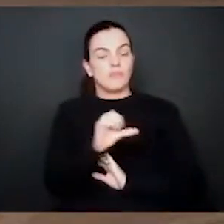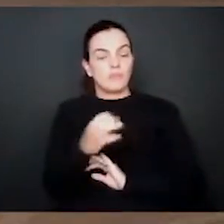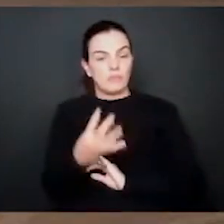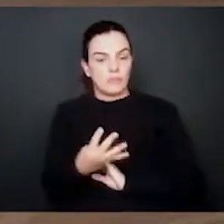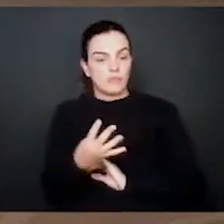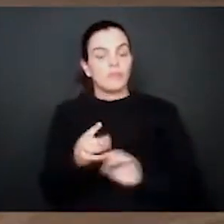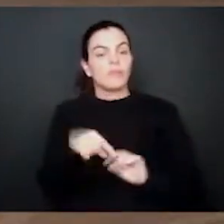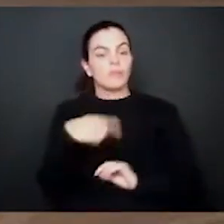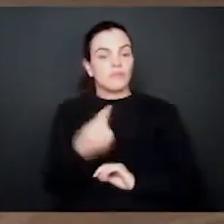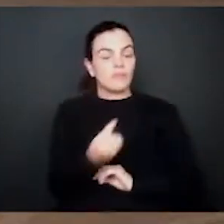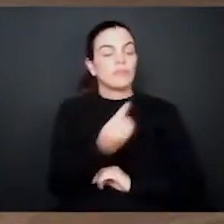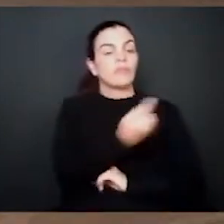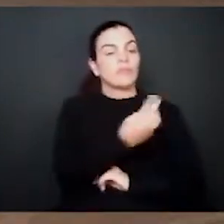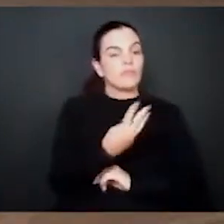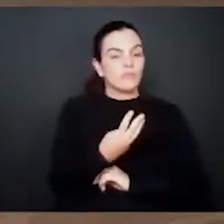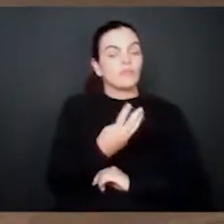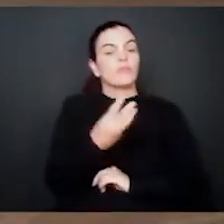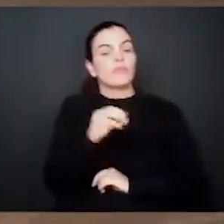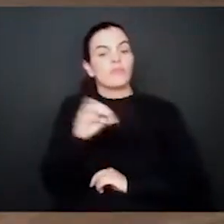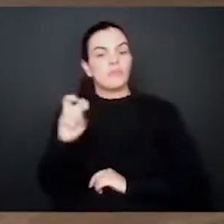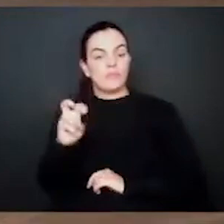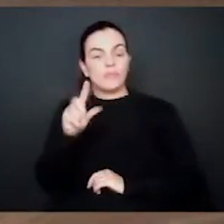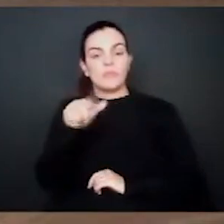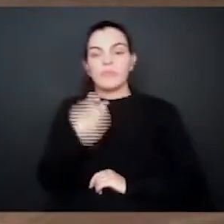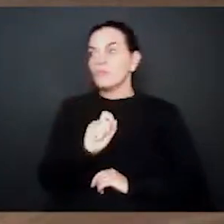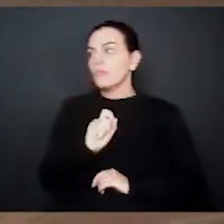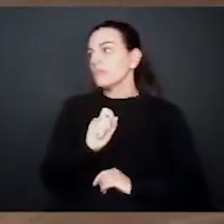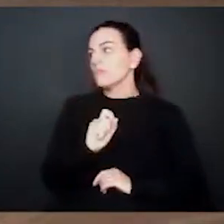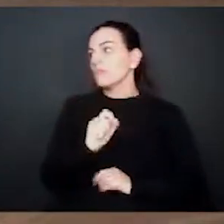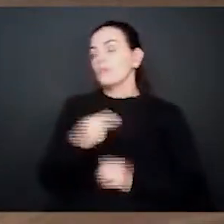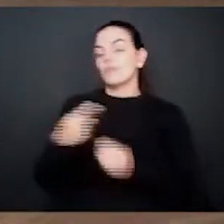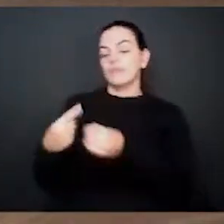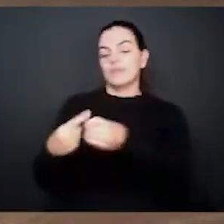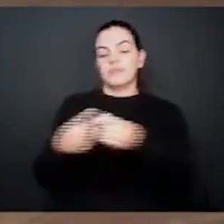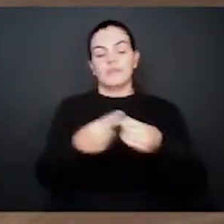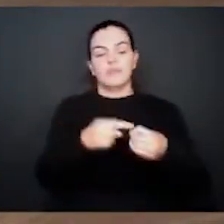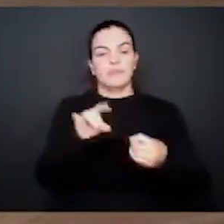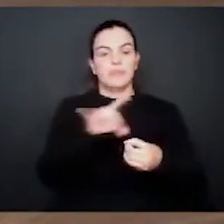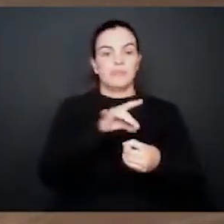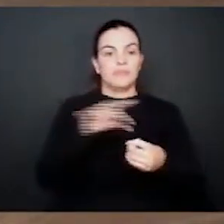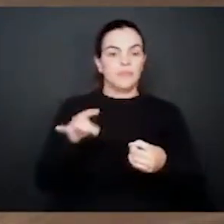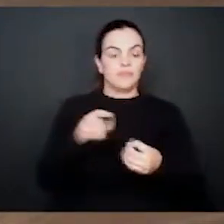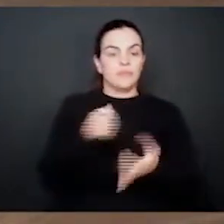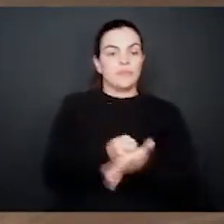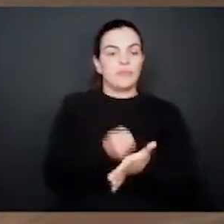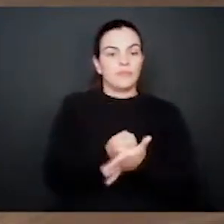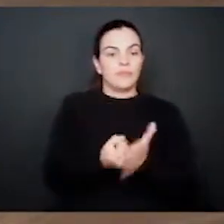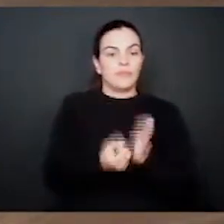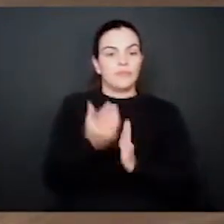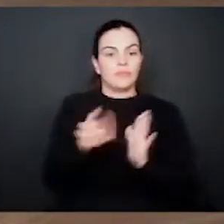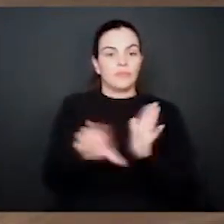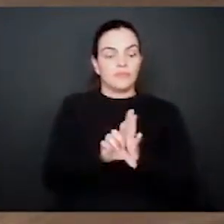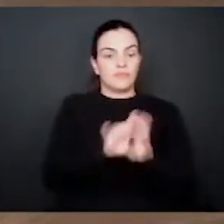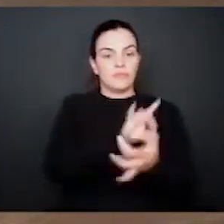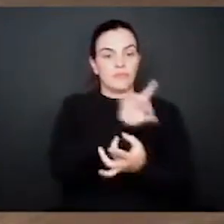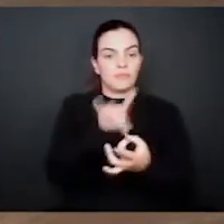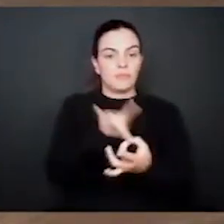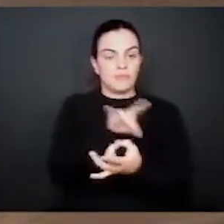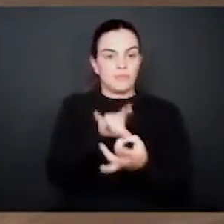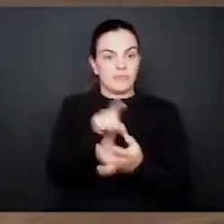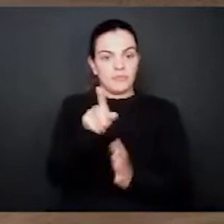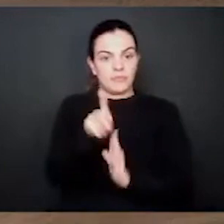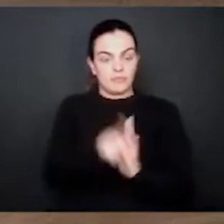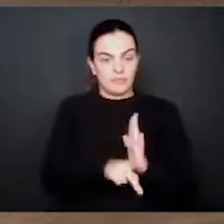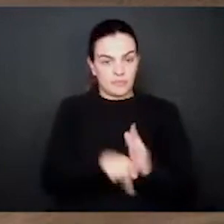13.005, que obrigou os municípios a fazerem as suas leis específicas ao plano municipal, aos planos